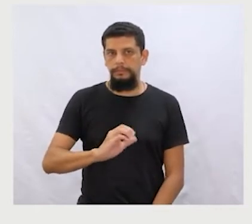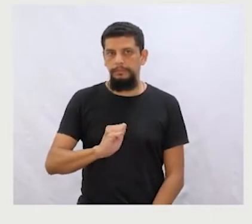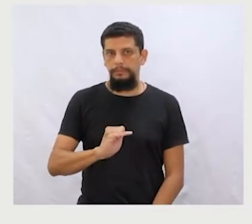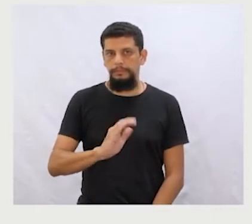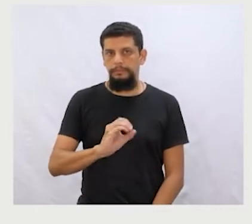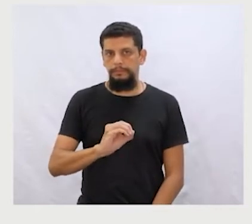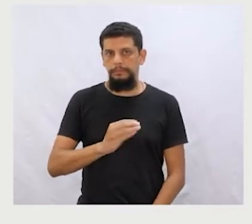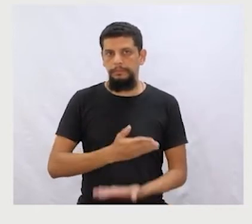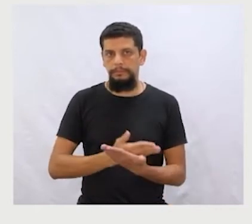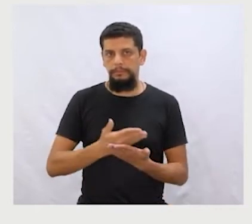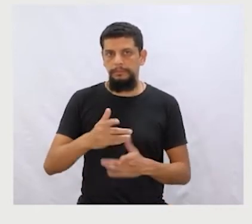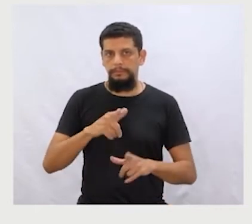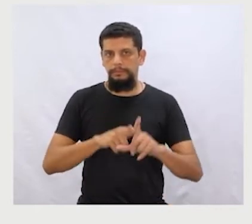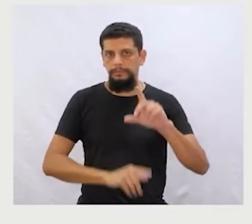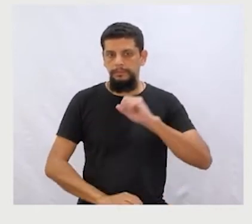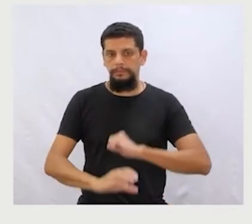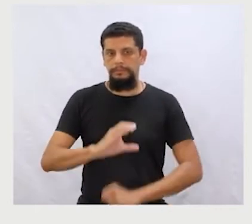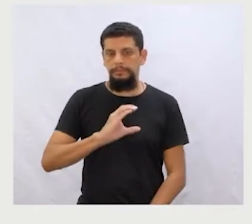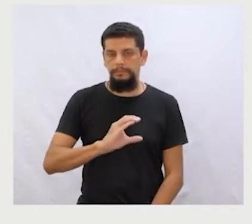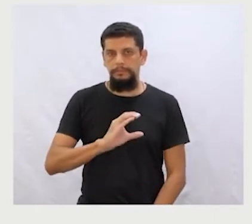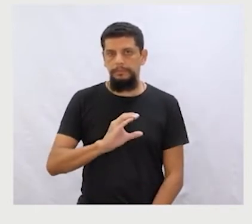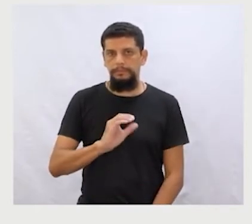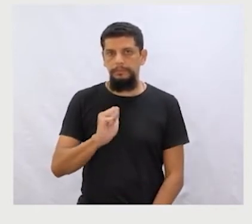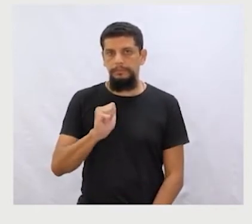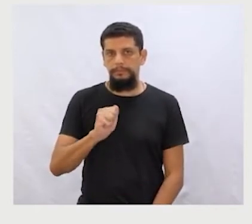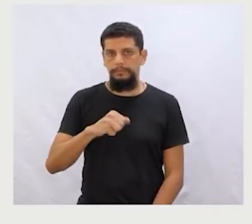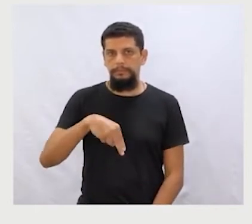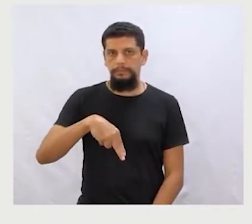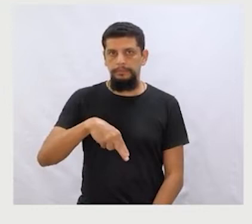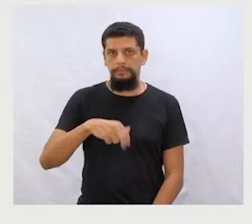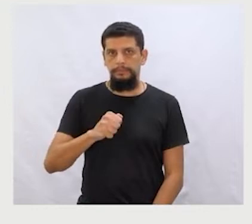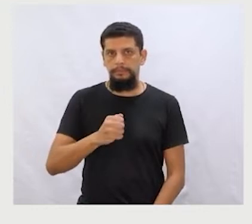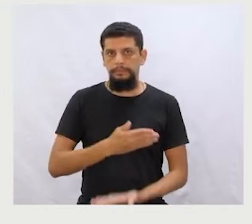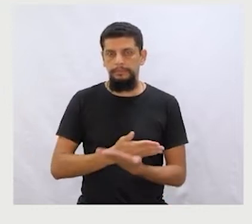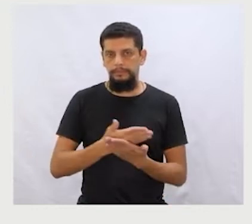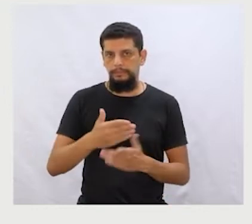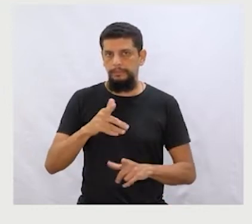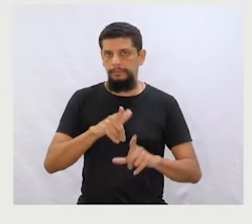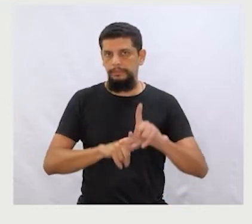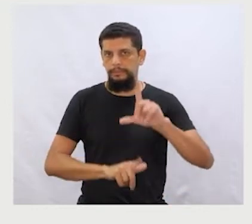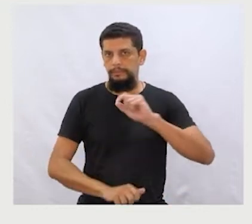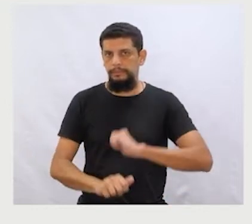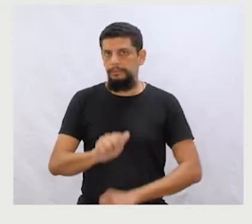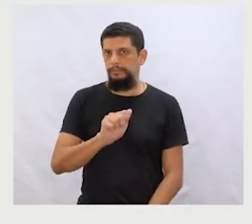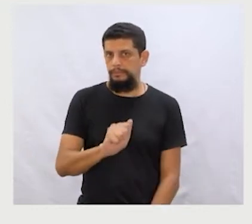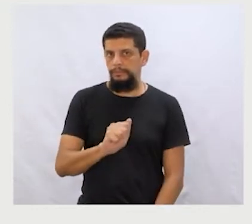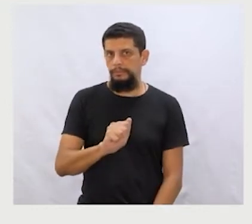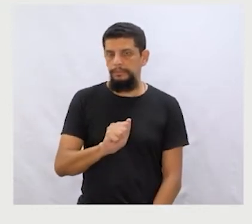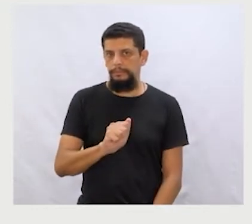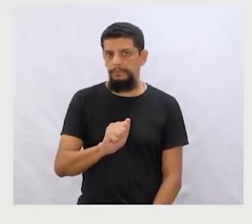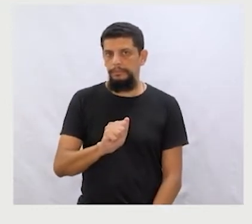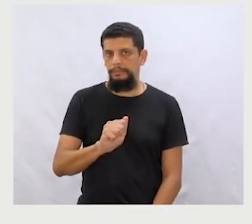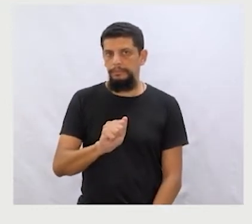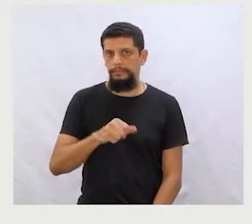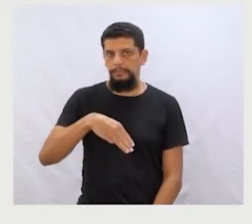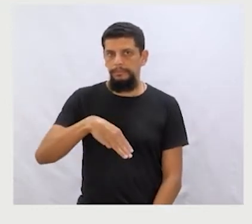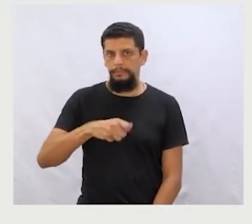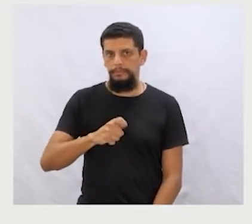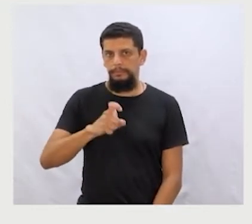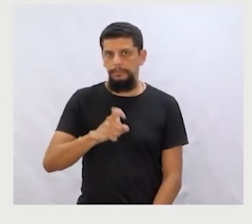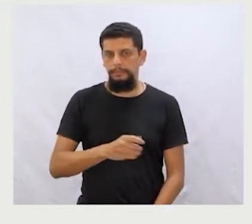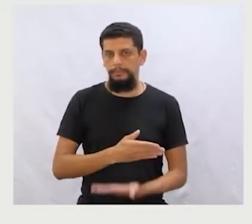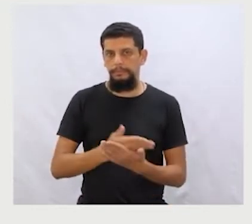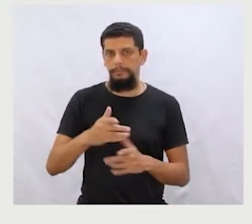L. Caio, começa com a letra C. Ana, que começa com a letra A,